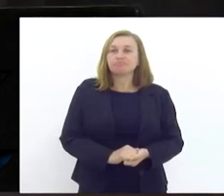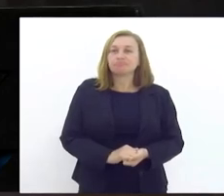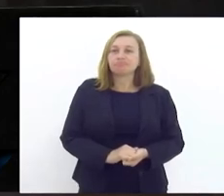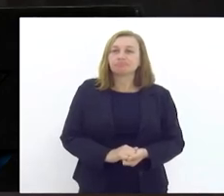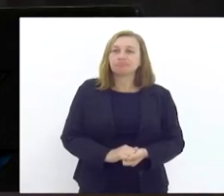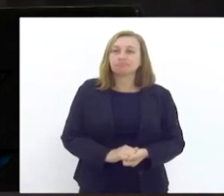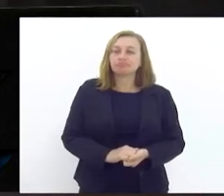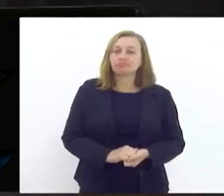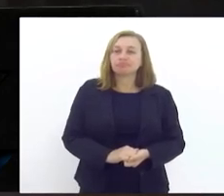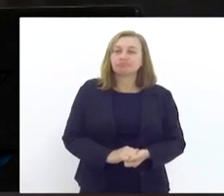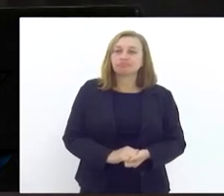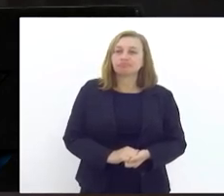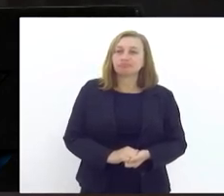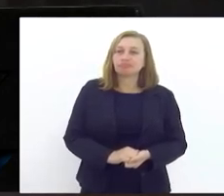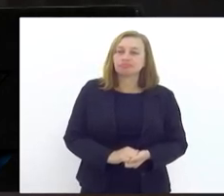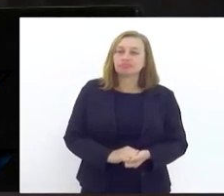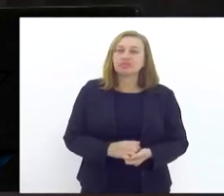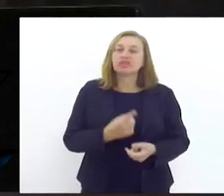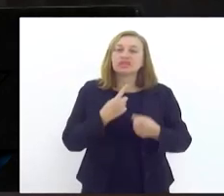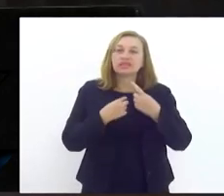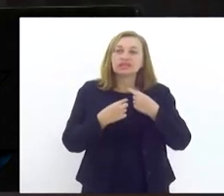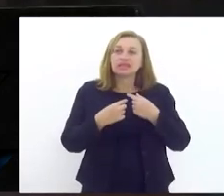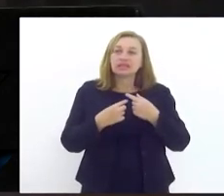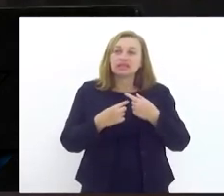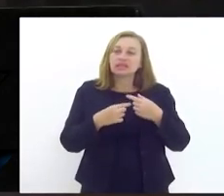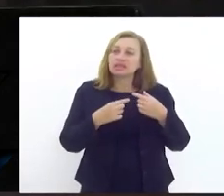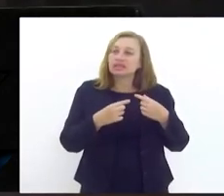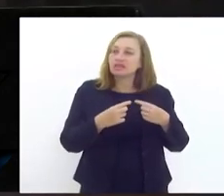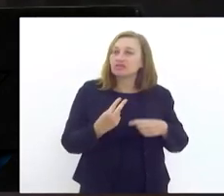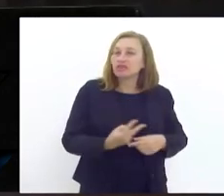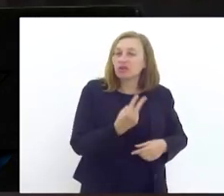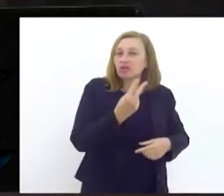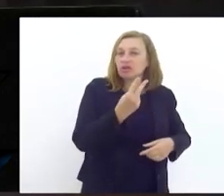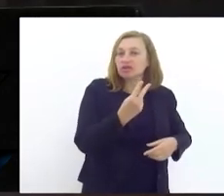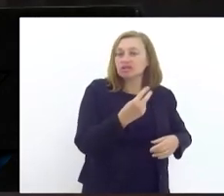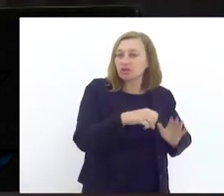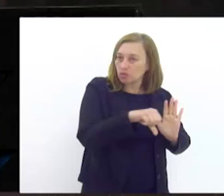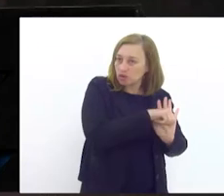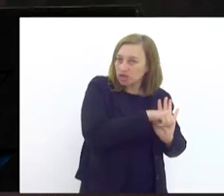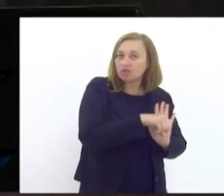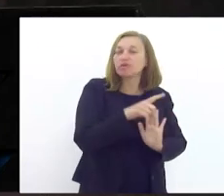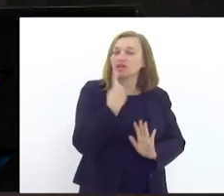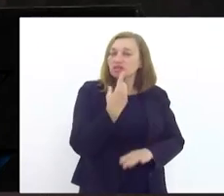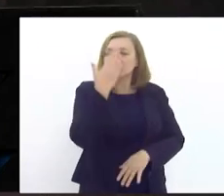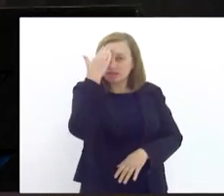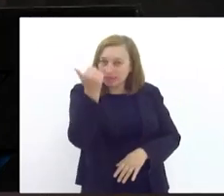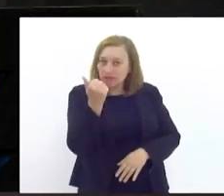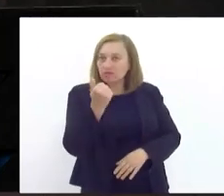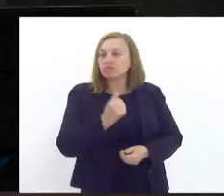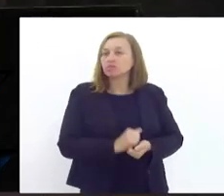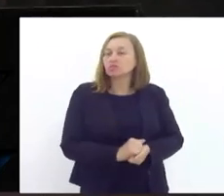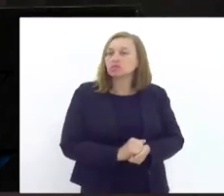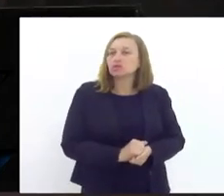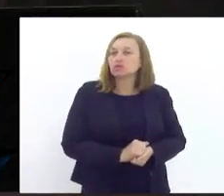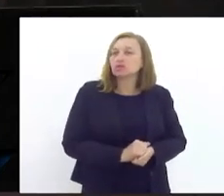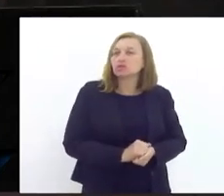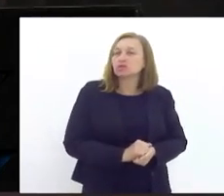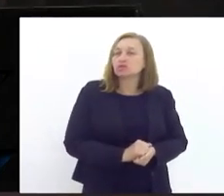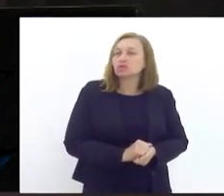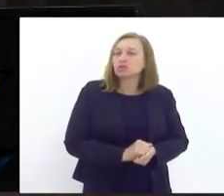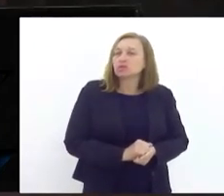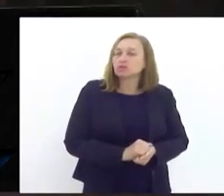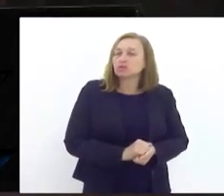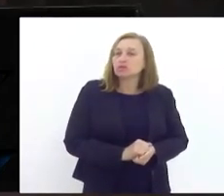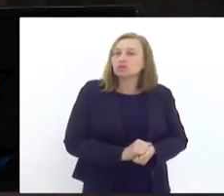tem a predileção pelo crime organizado a gente sabe no jargão do crime no jargão